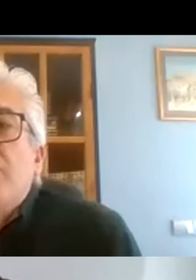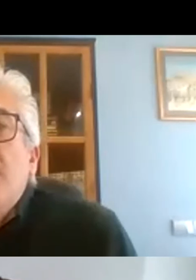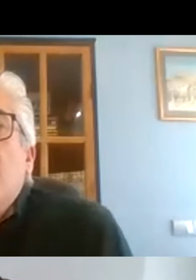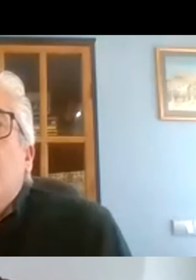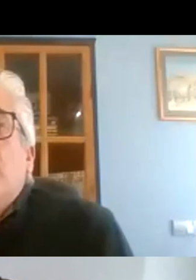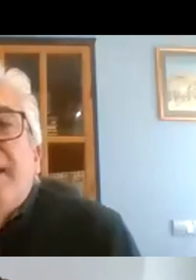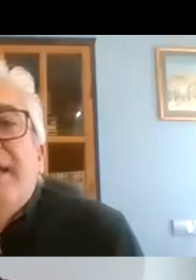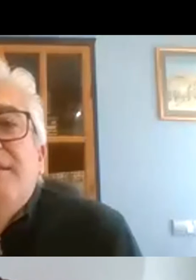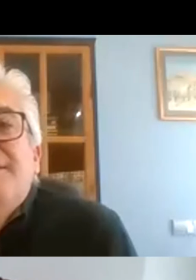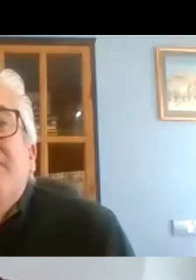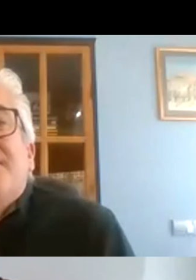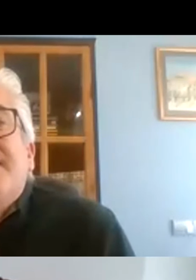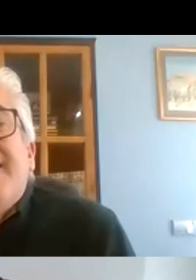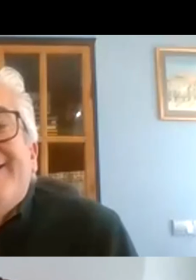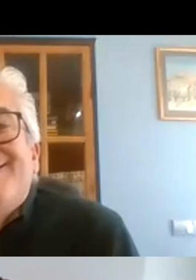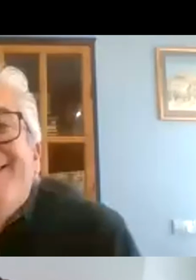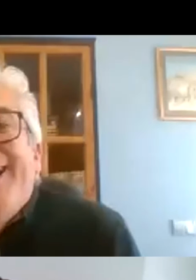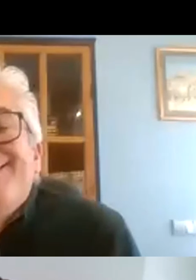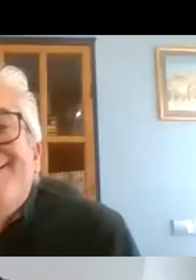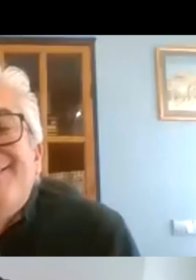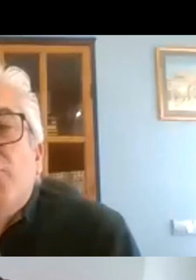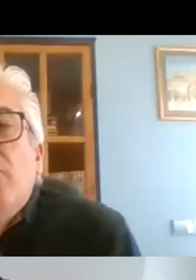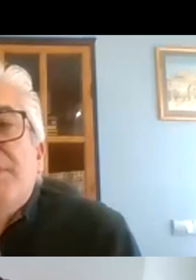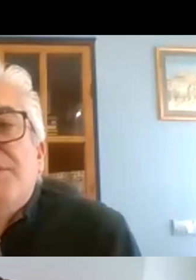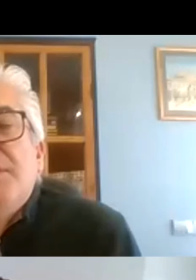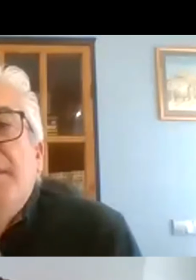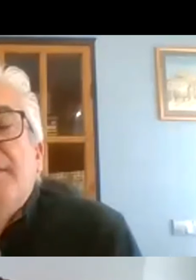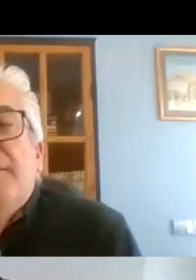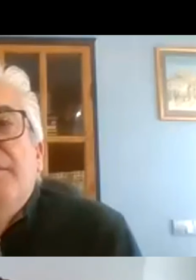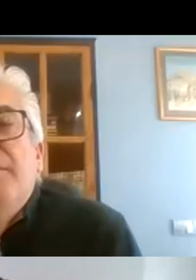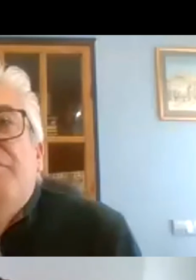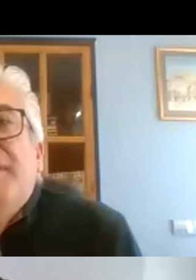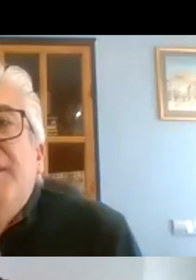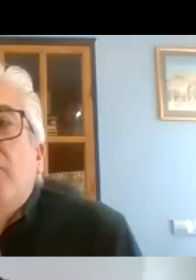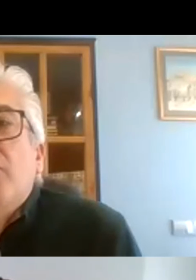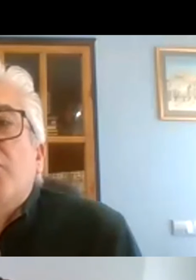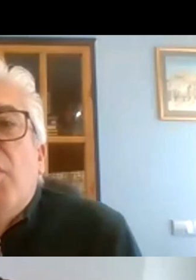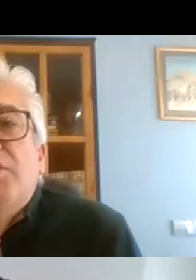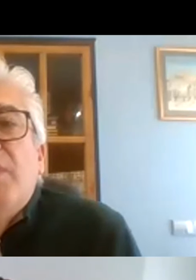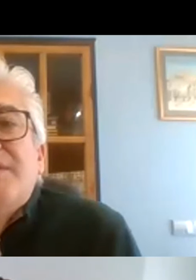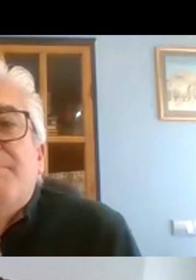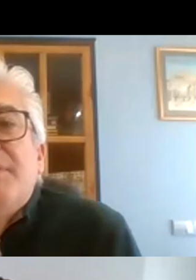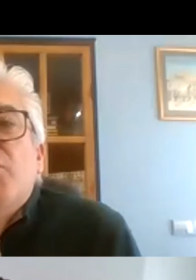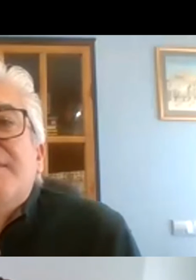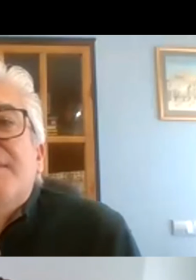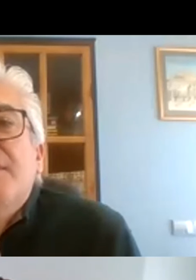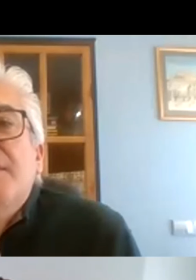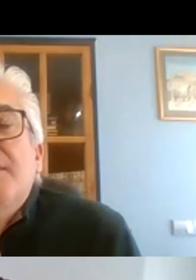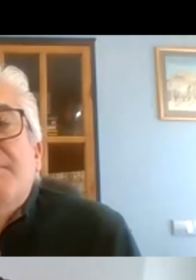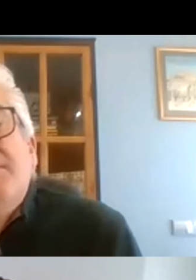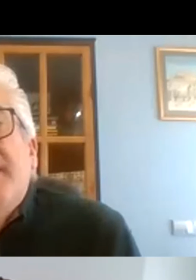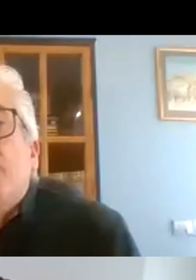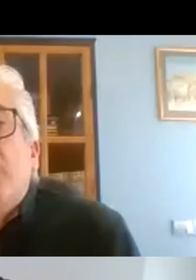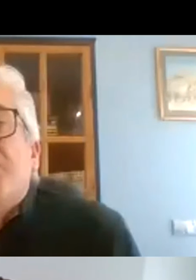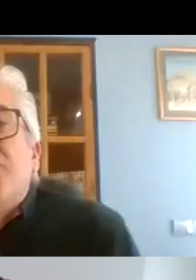sabemos, por uma grande diversidade de sinais e sintomas que variam não só de doença para doença,